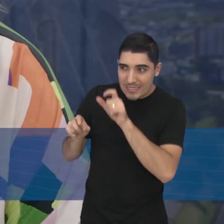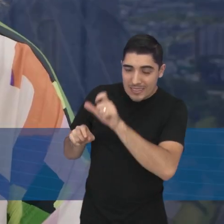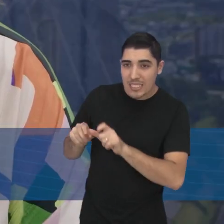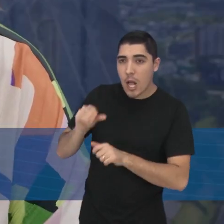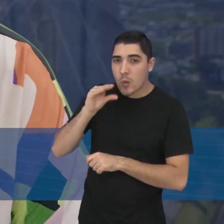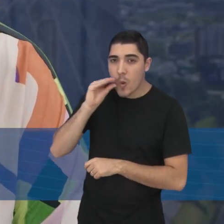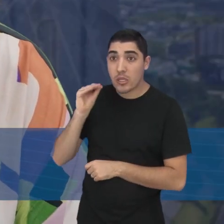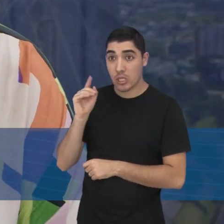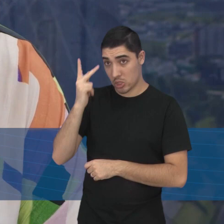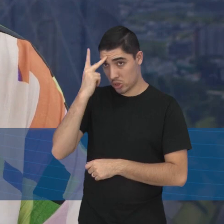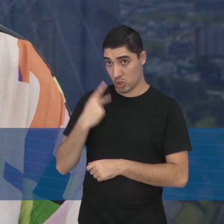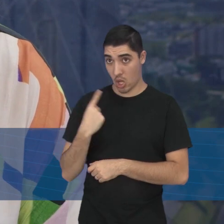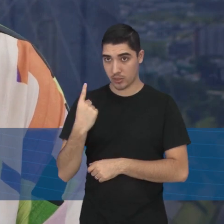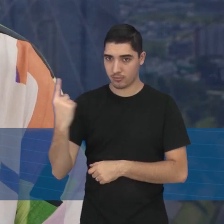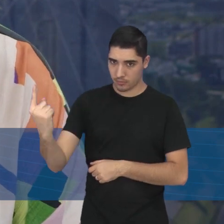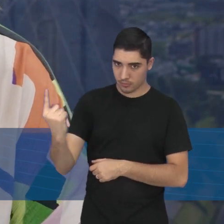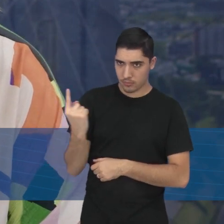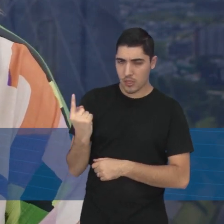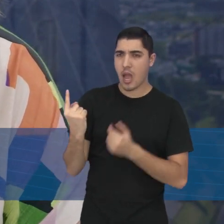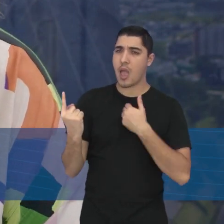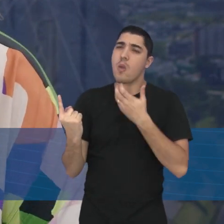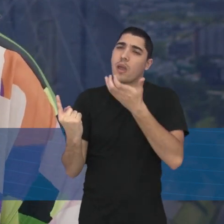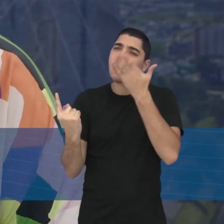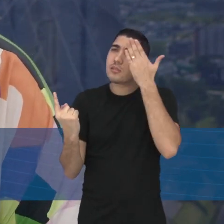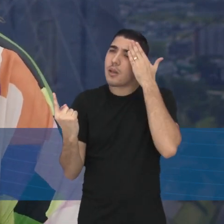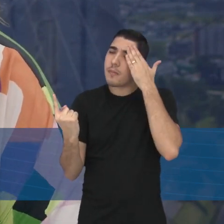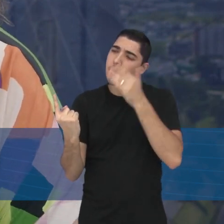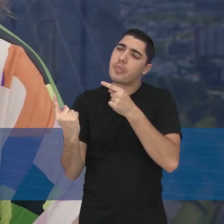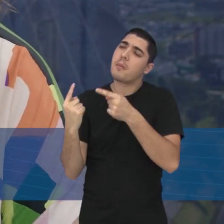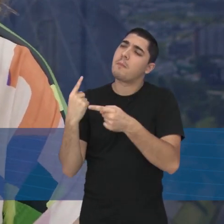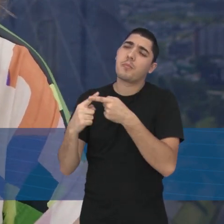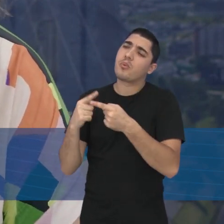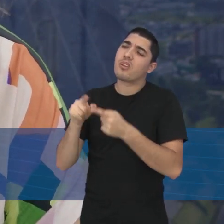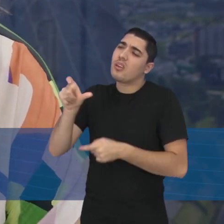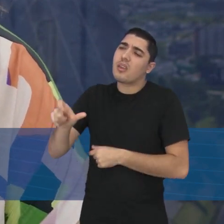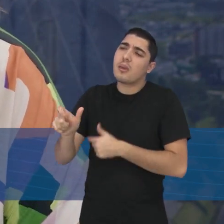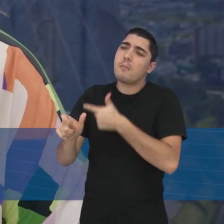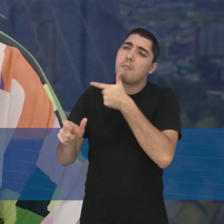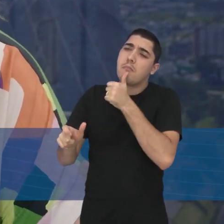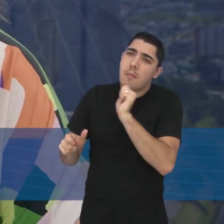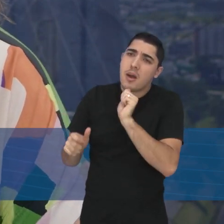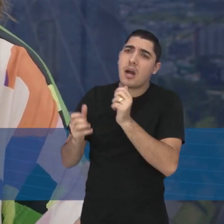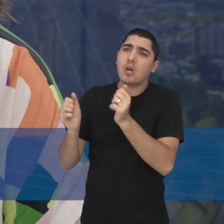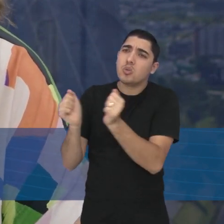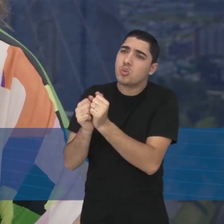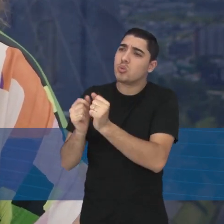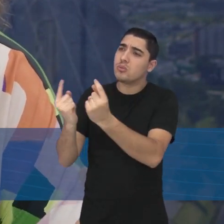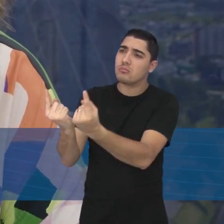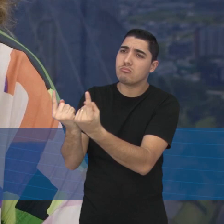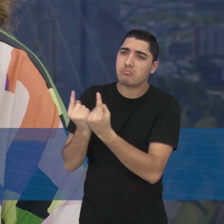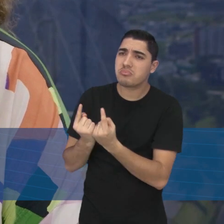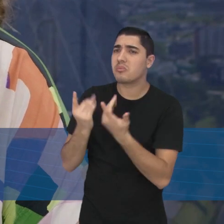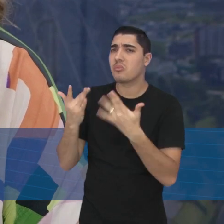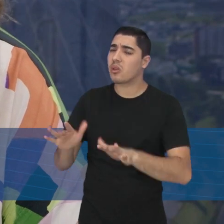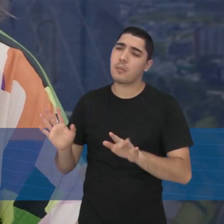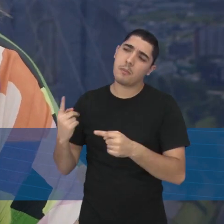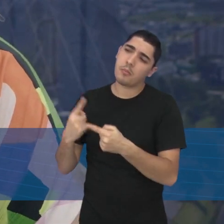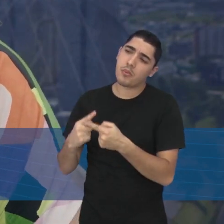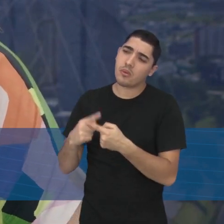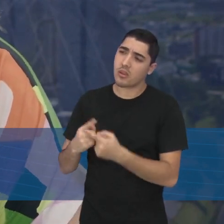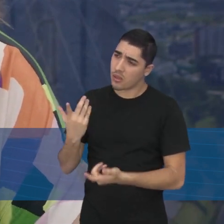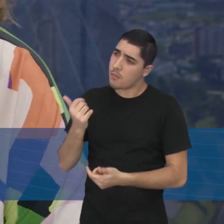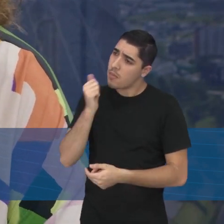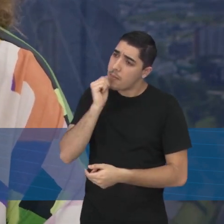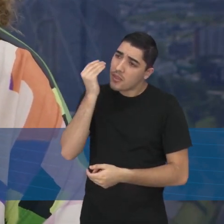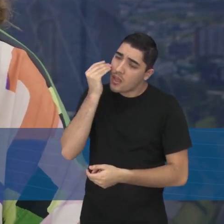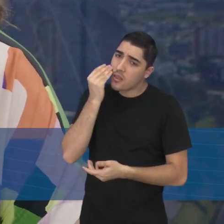Se a adolescente chega sozinha para mim, eu tento entender por que você não quer chamar sua mãe, vamos conversar com alguém, ou não é a